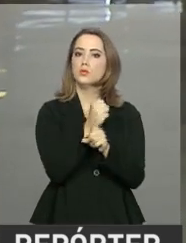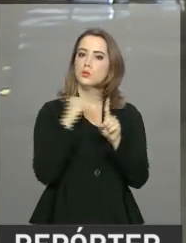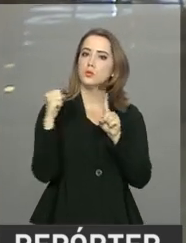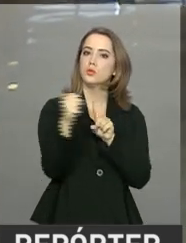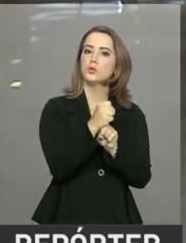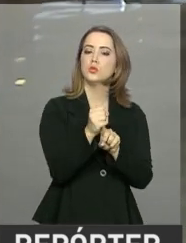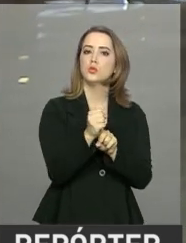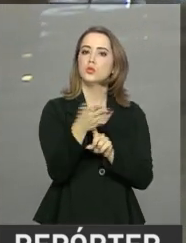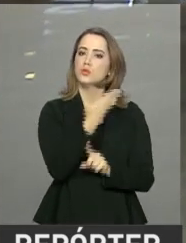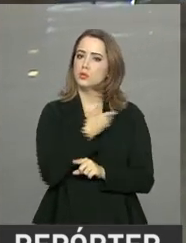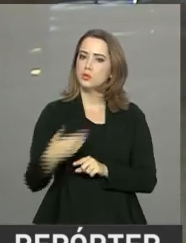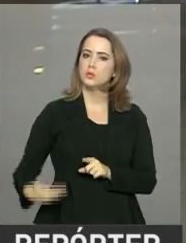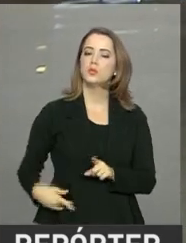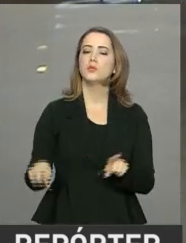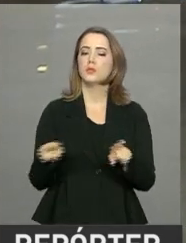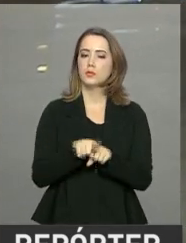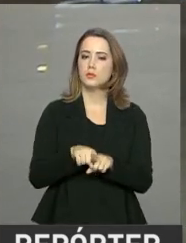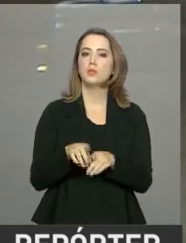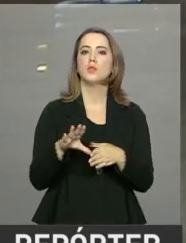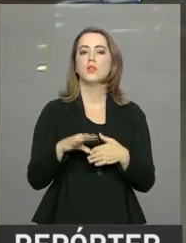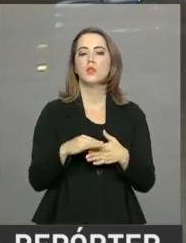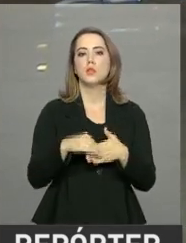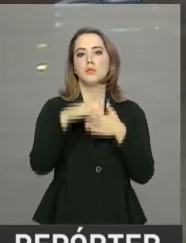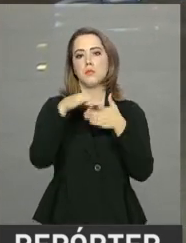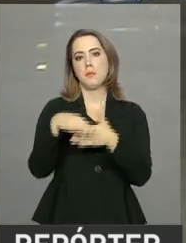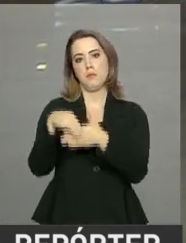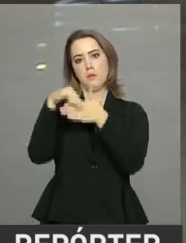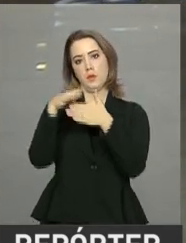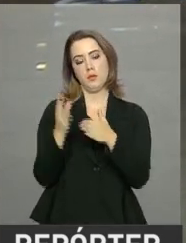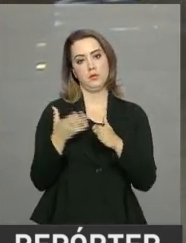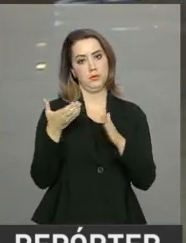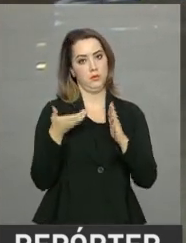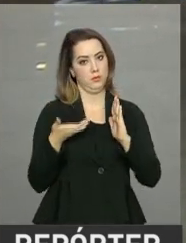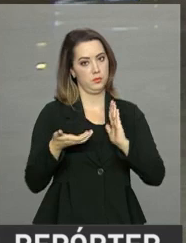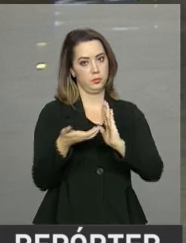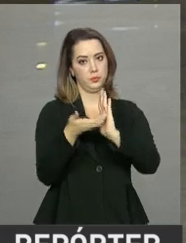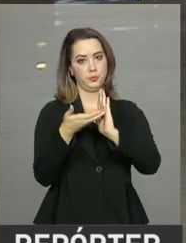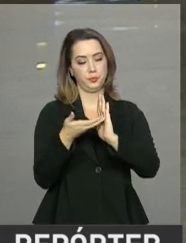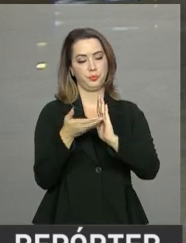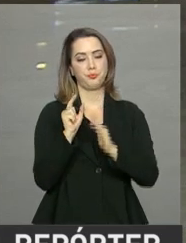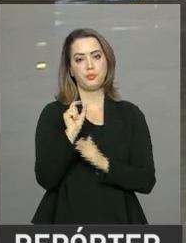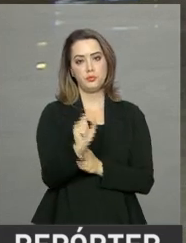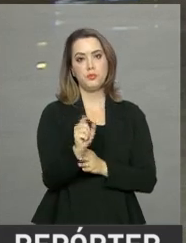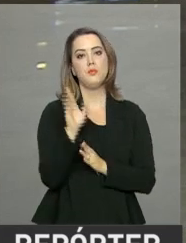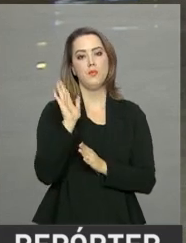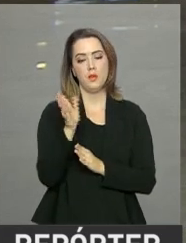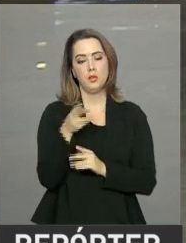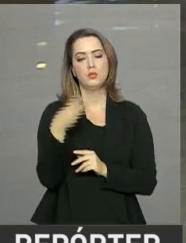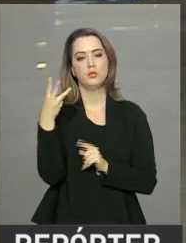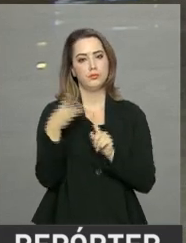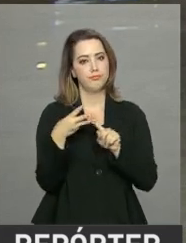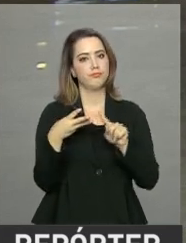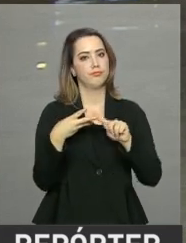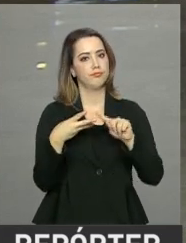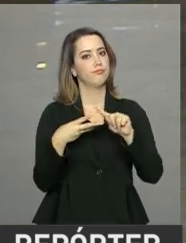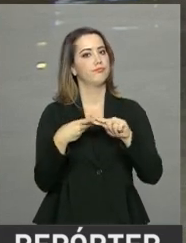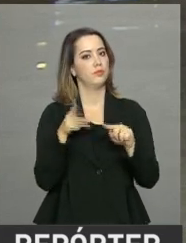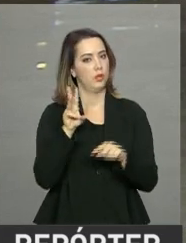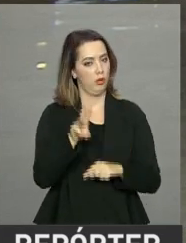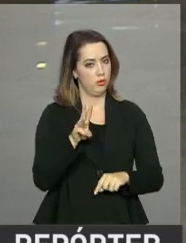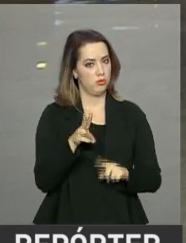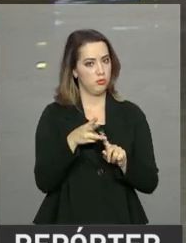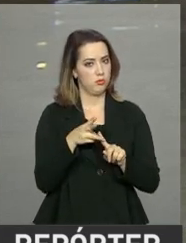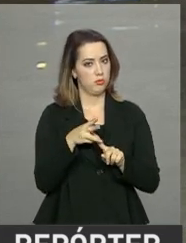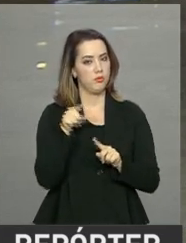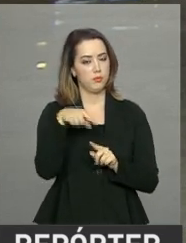e também com líderes do governo da base aliada na Câmara dos Deputados. Lembrando que já houve 3 encontros deste tipo aqui no Palácio